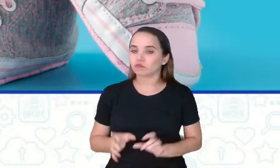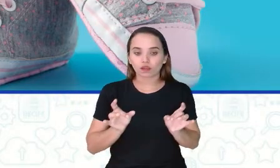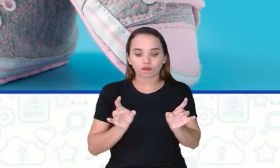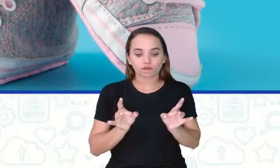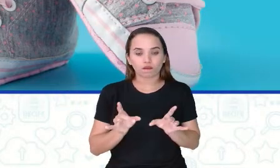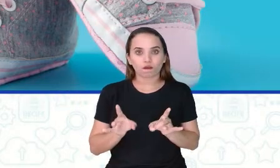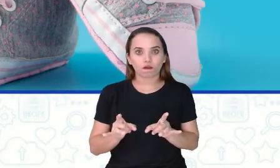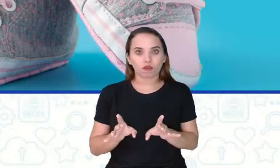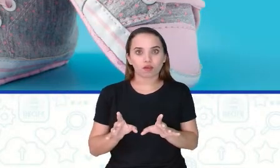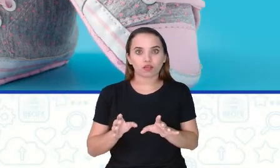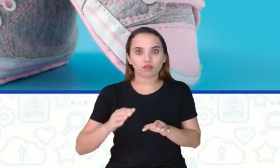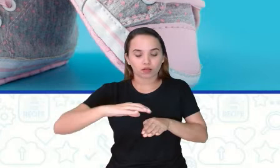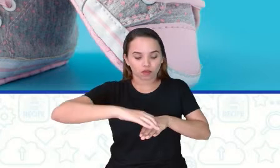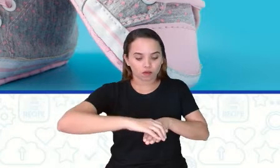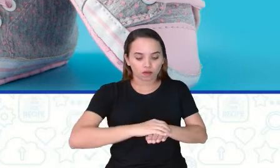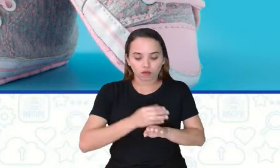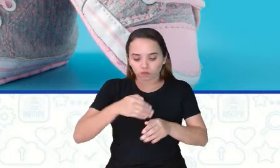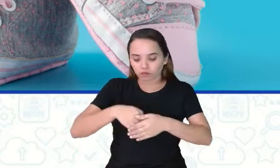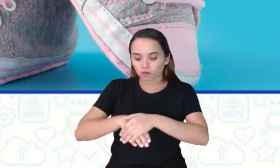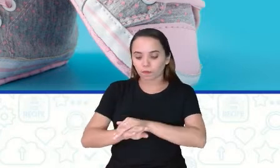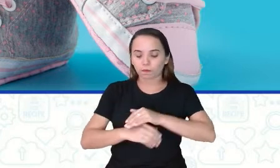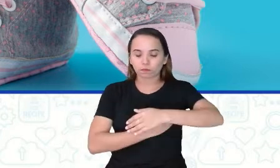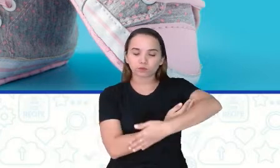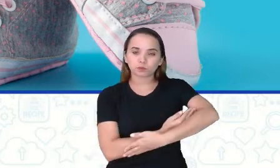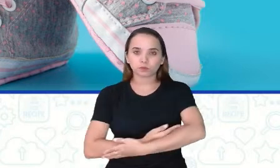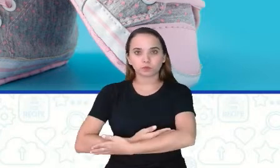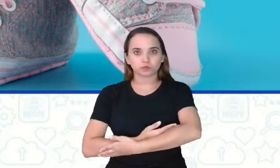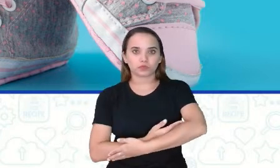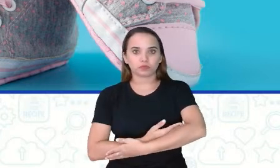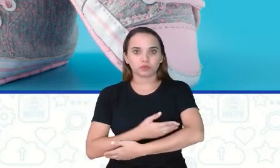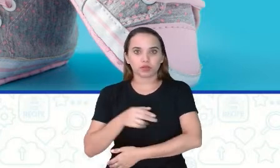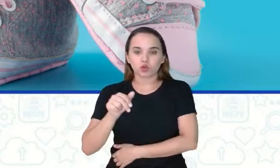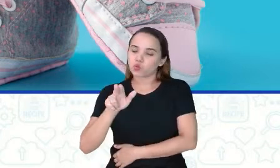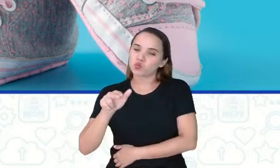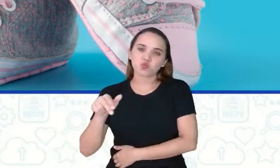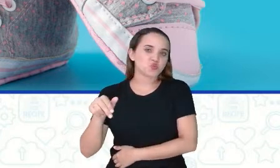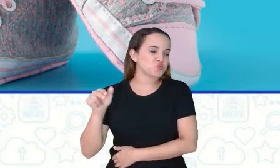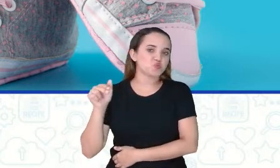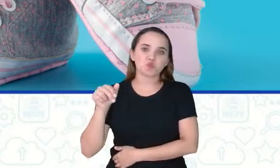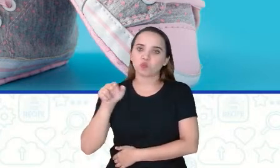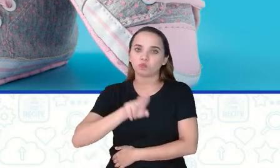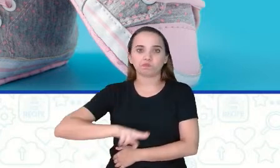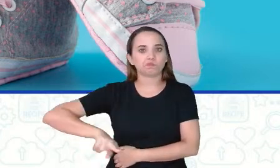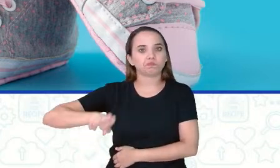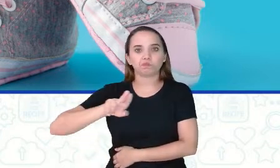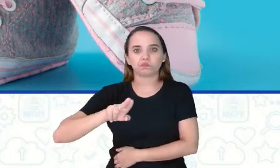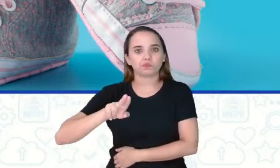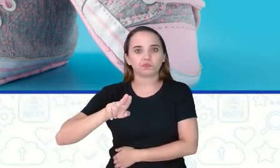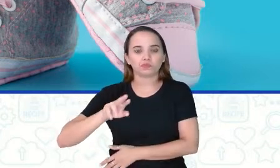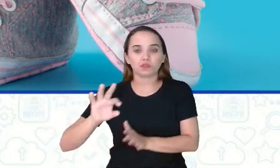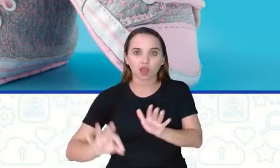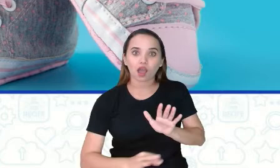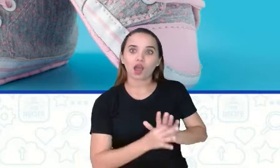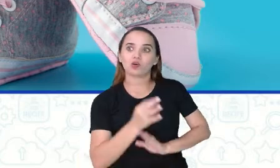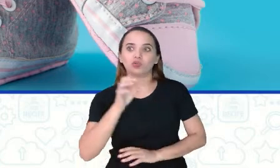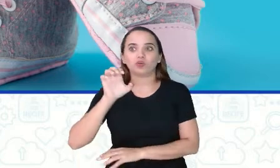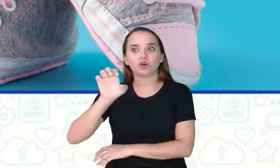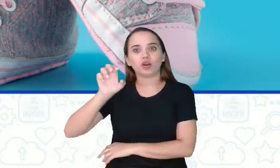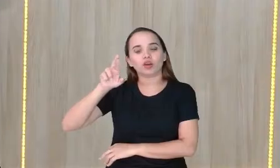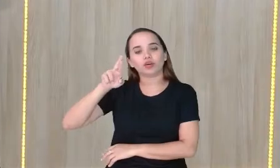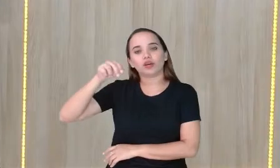de sapatos de bebê, nunca usados. Ernest Hemingway, que é um